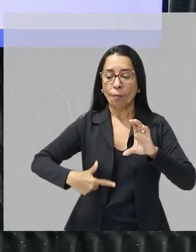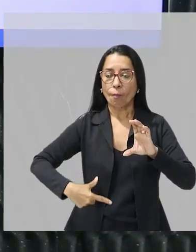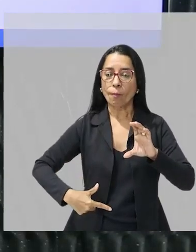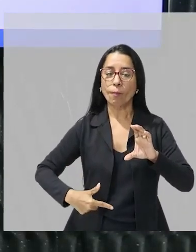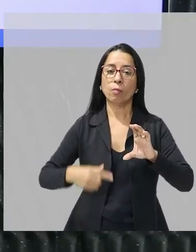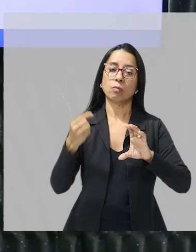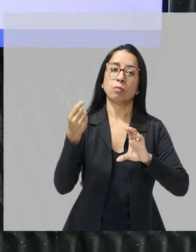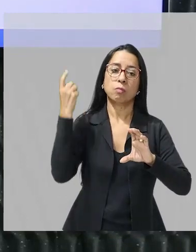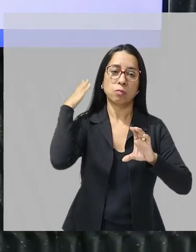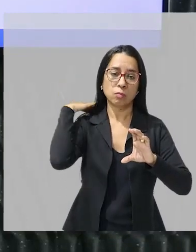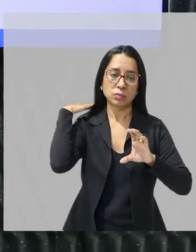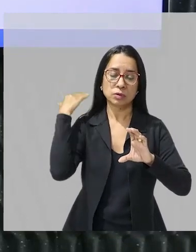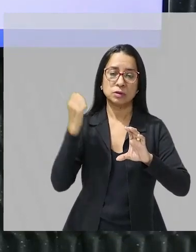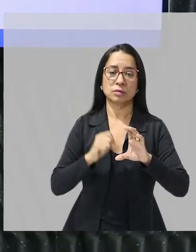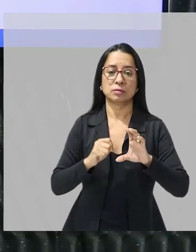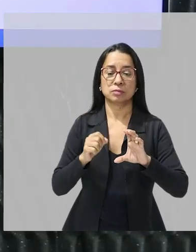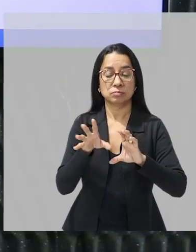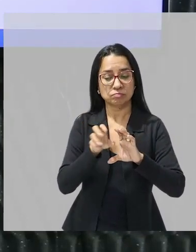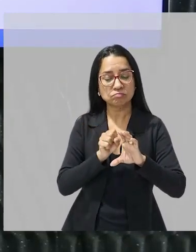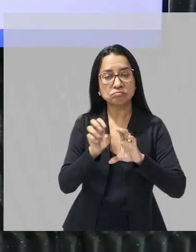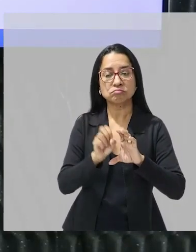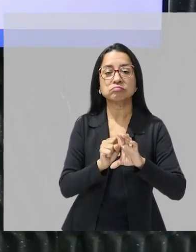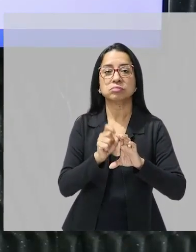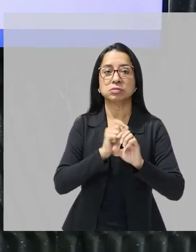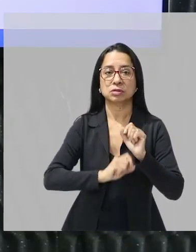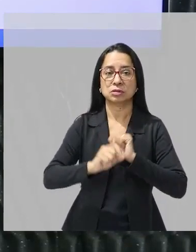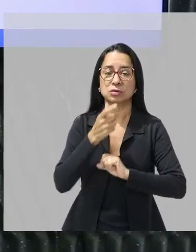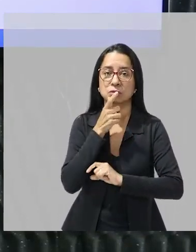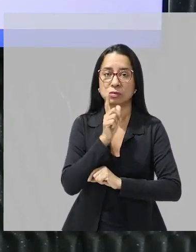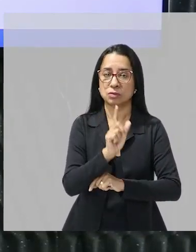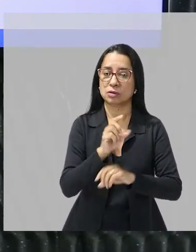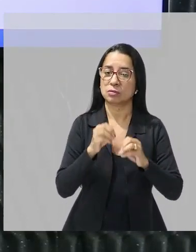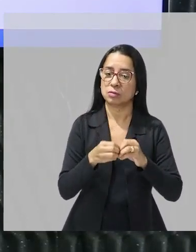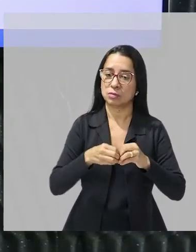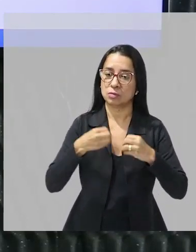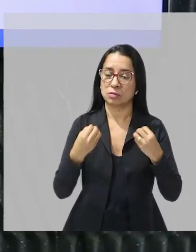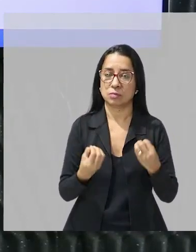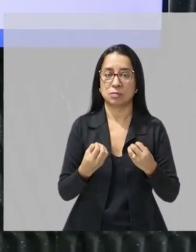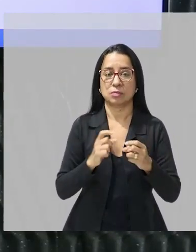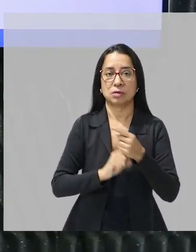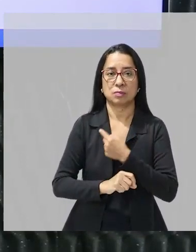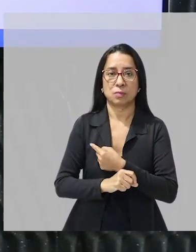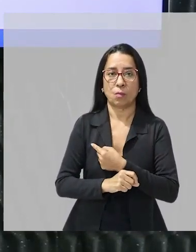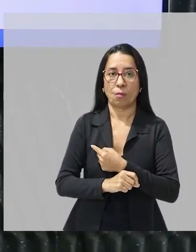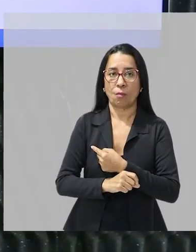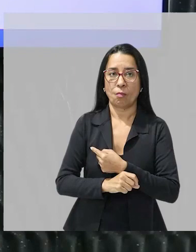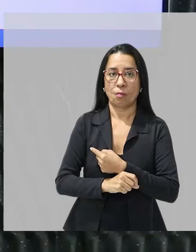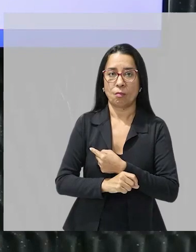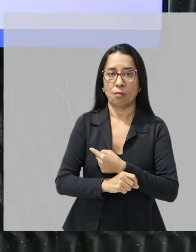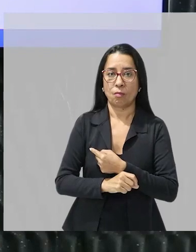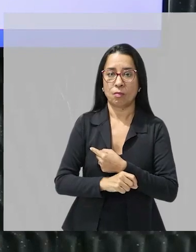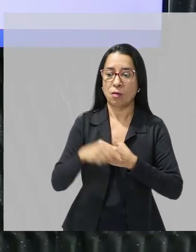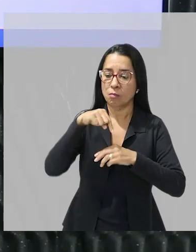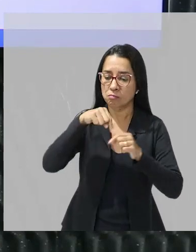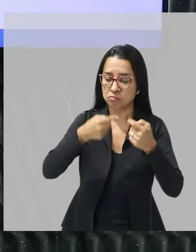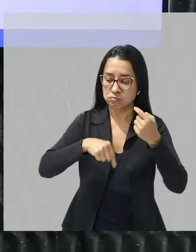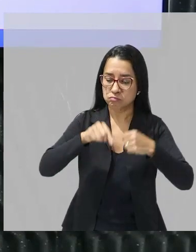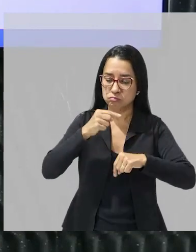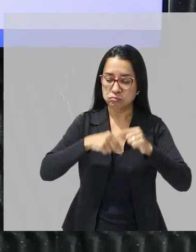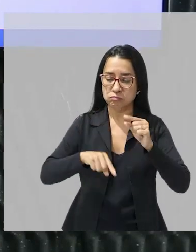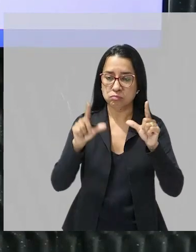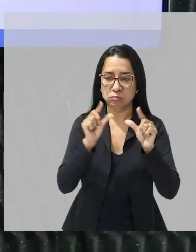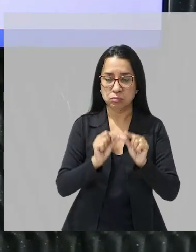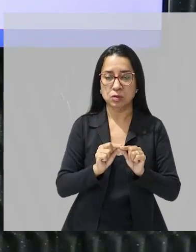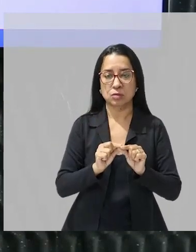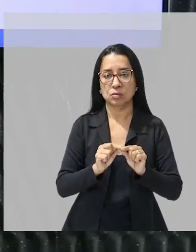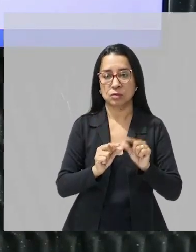esse oxigênio que vem da respiração pulmonar, ela consegue quebrar essa molécula em partículas menores, que é o gás carbônico,